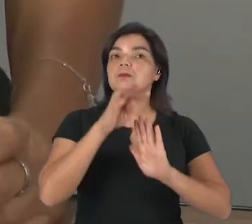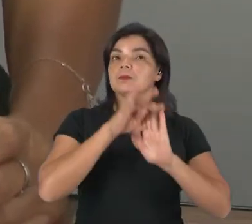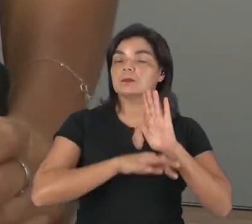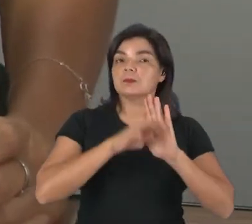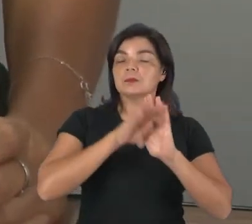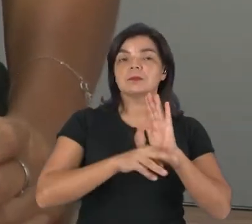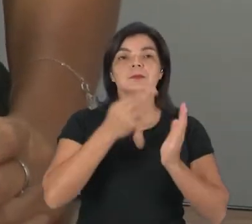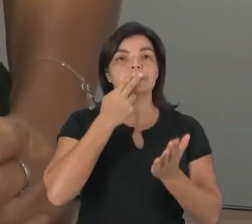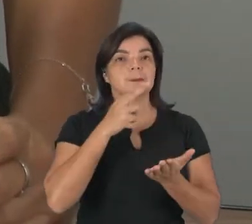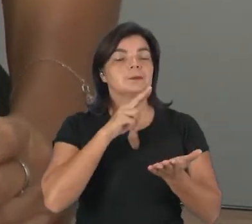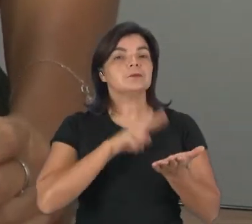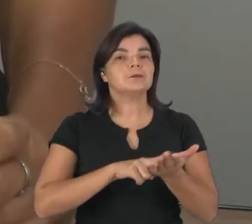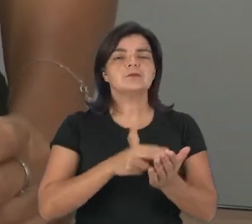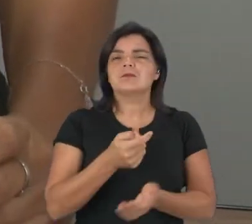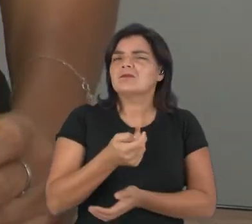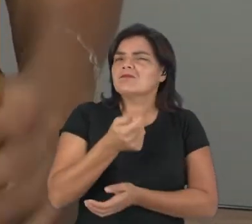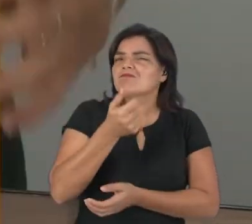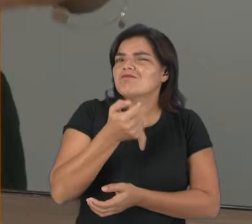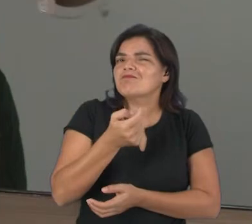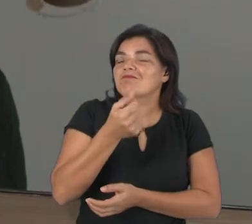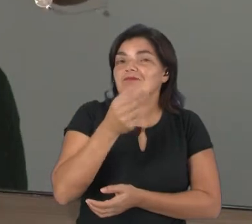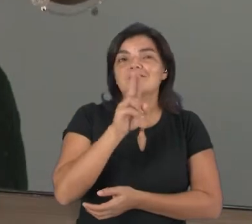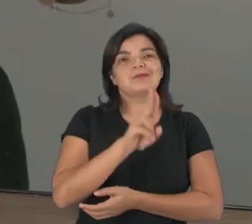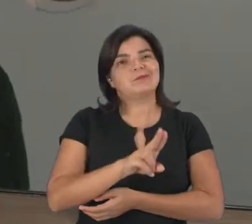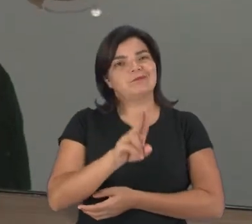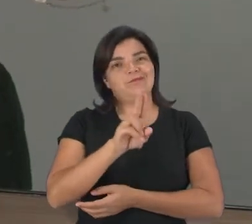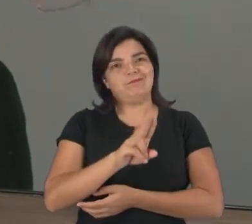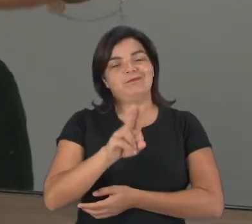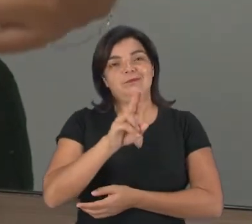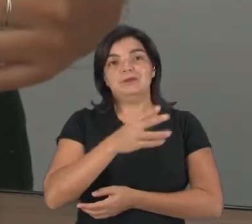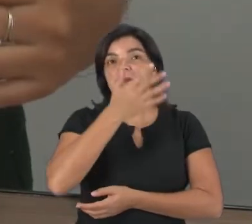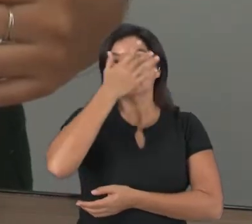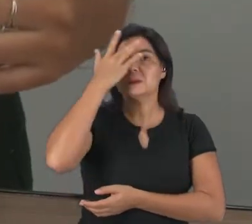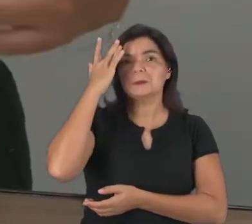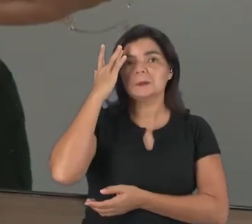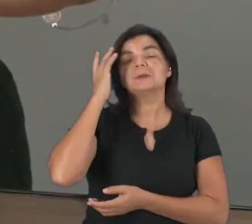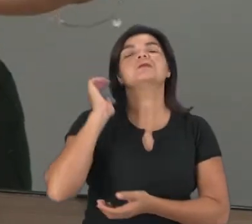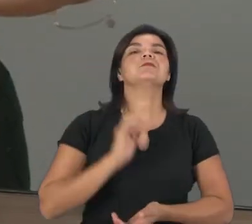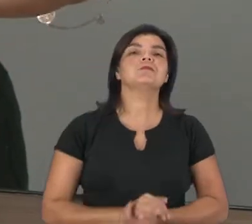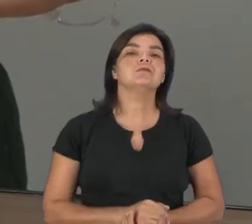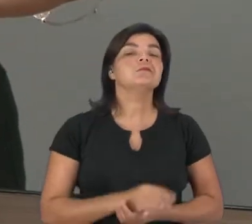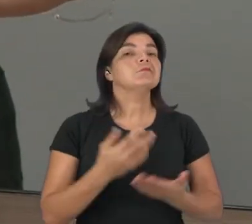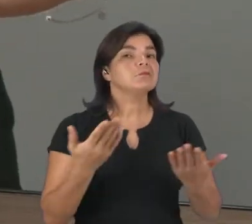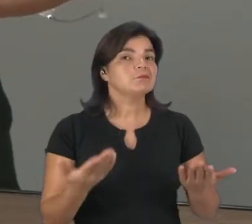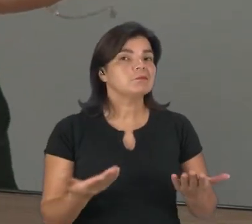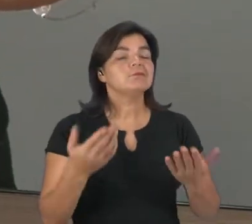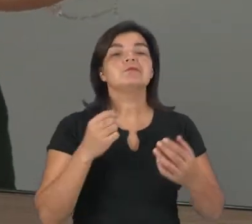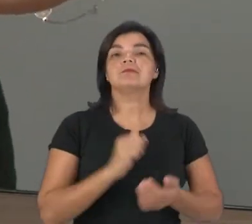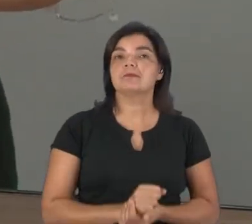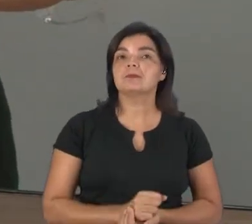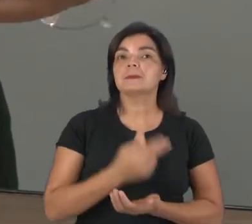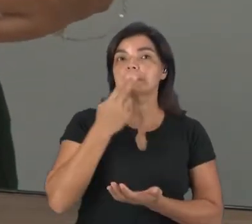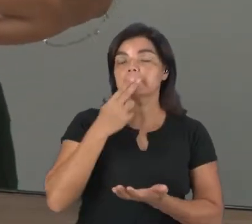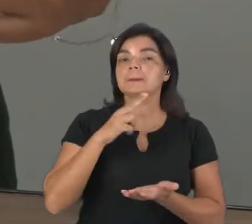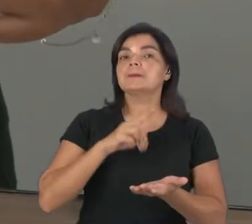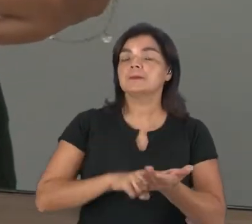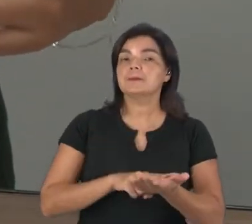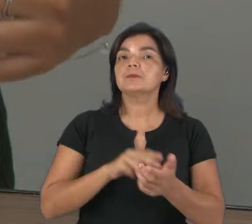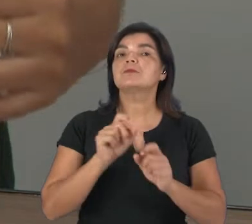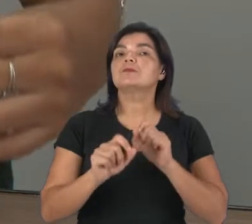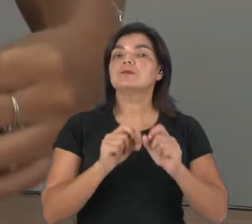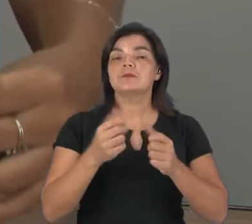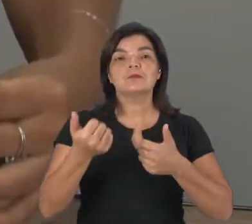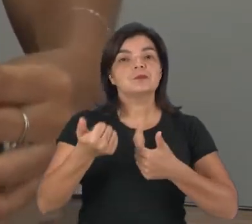texto, a carta, quase não está sendo utilizado pelas pessoas. Isso mesmo. A carta, ela acabou